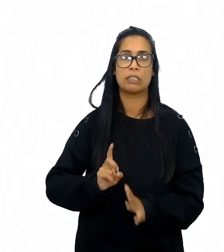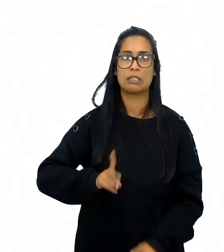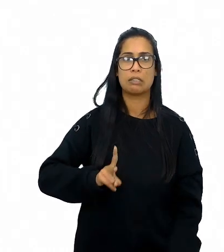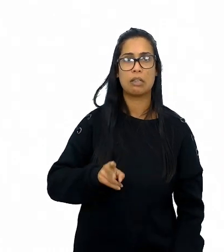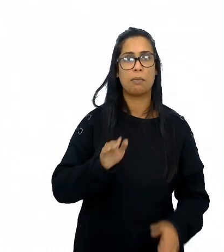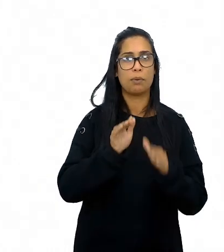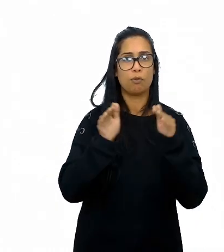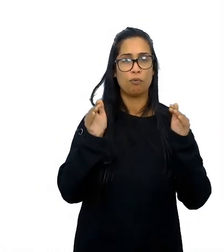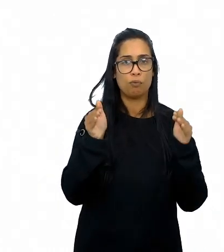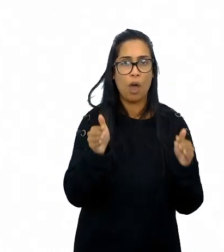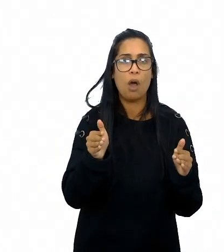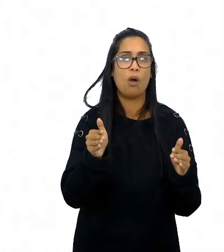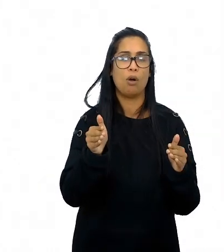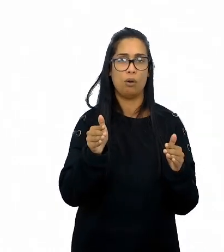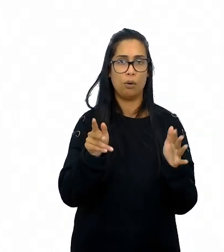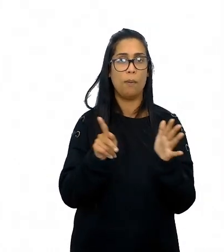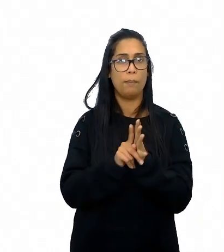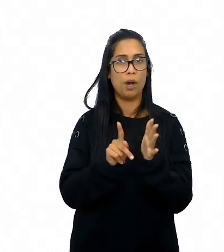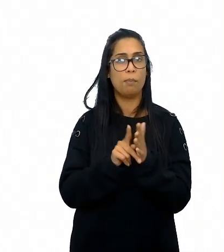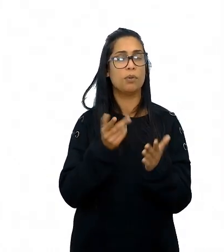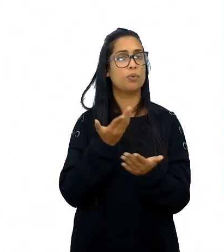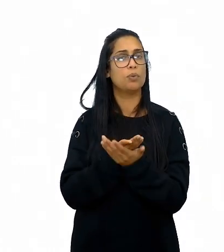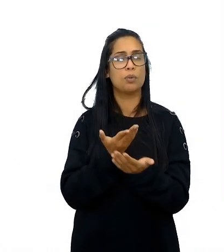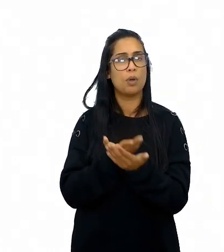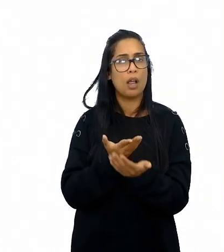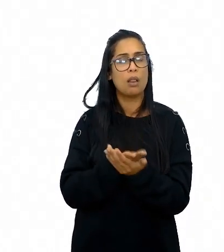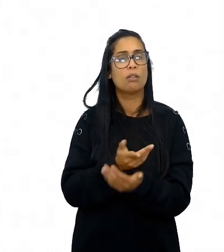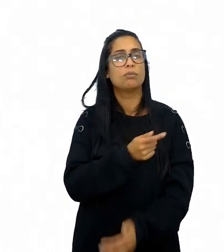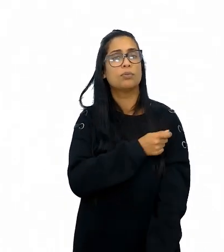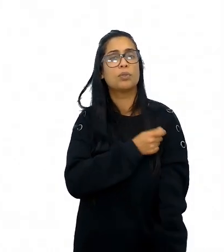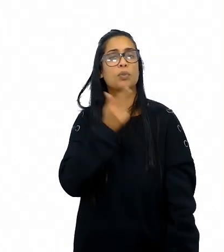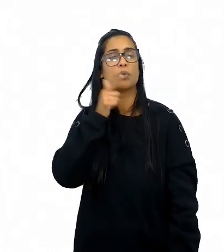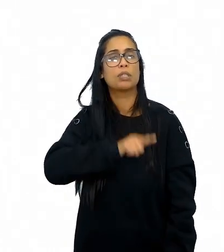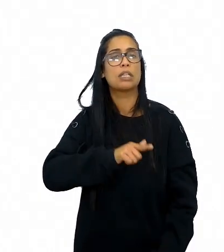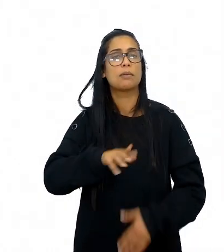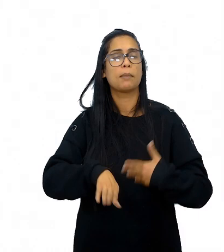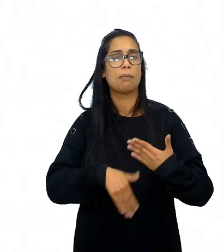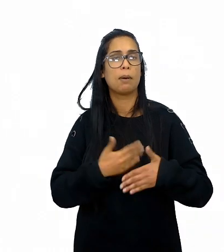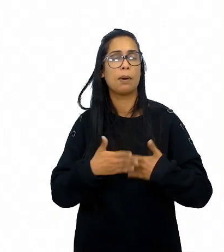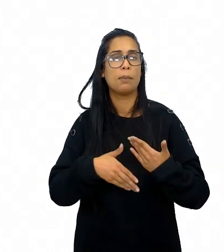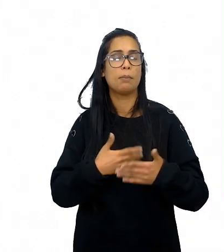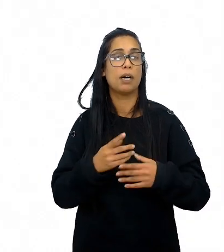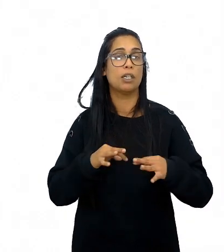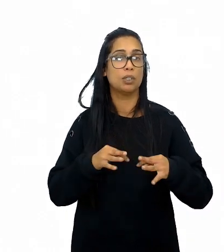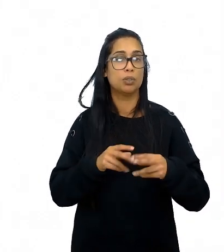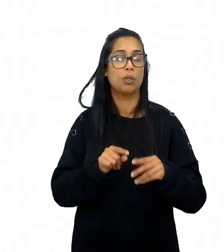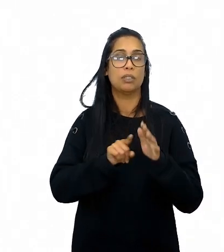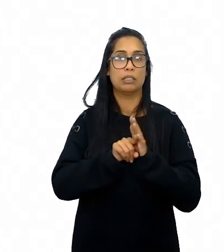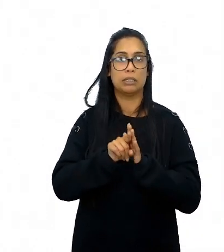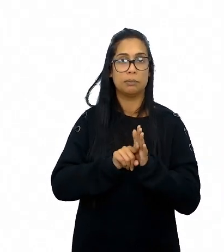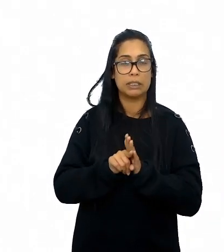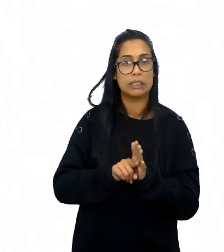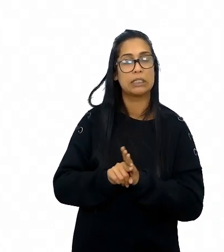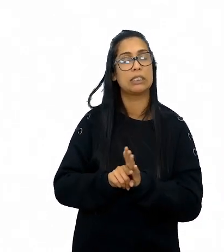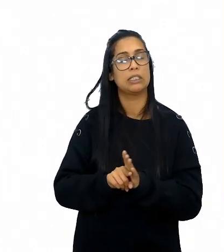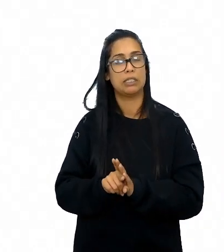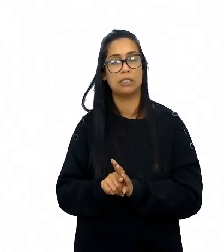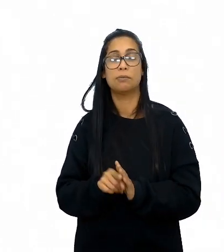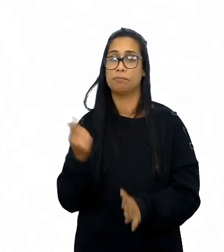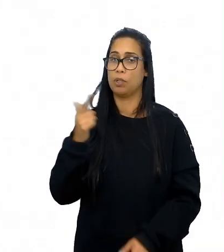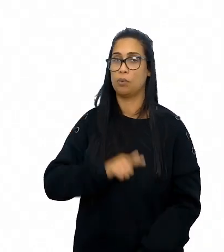foco no estudante, que ele vai, então, desenvolver todo esse processo de pesquisa, esse processo de